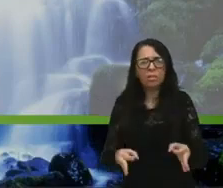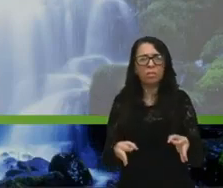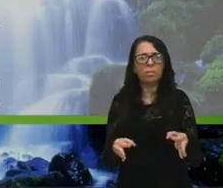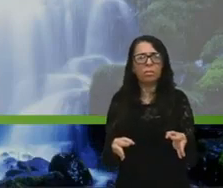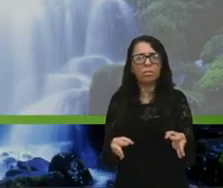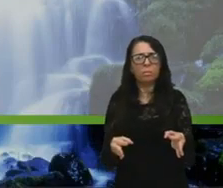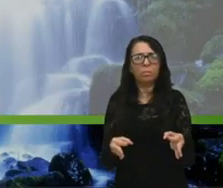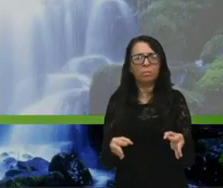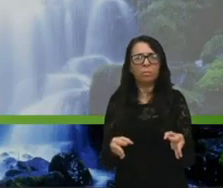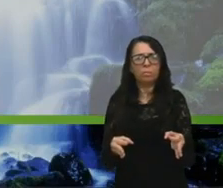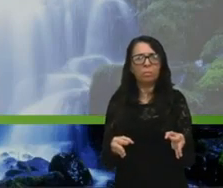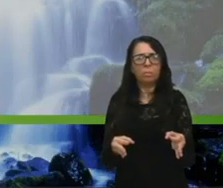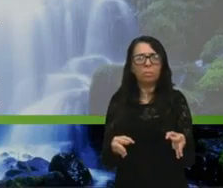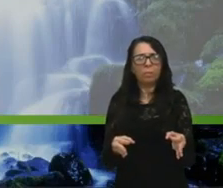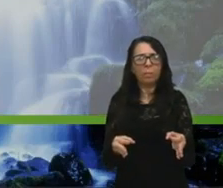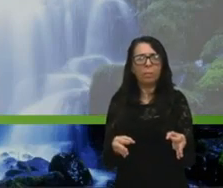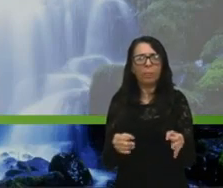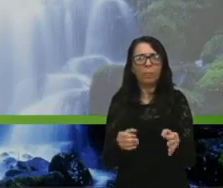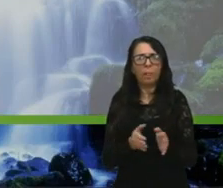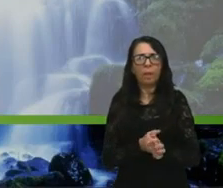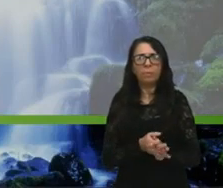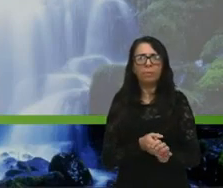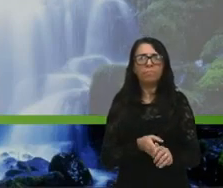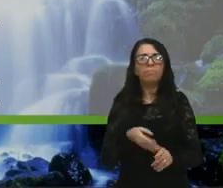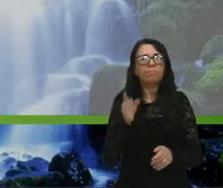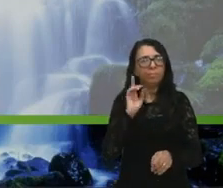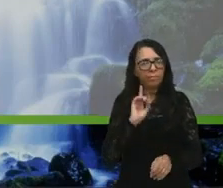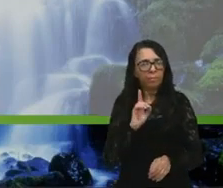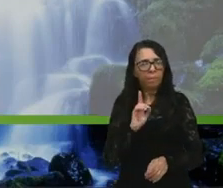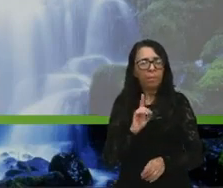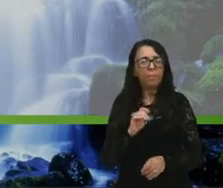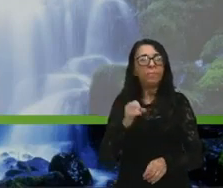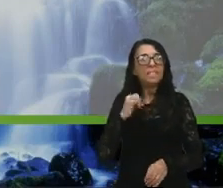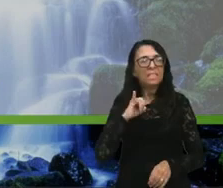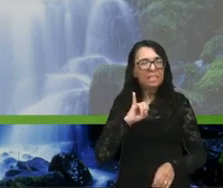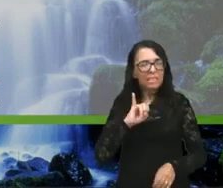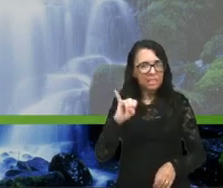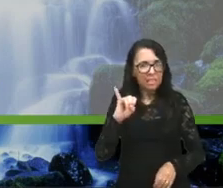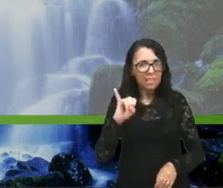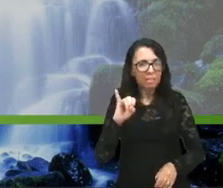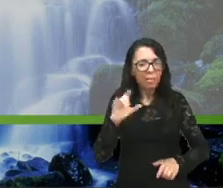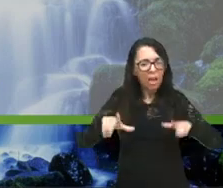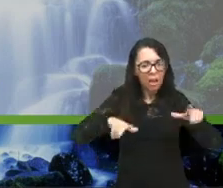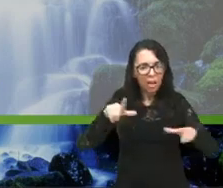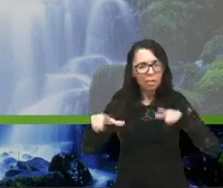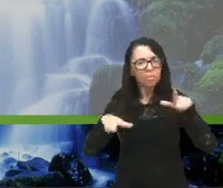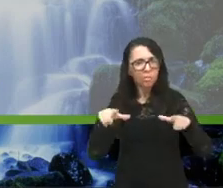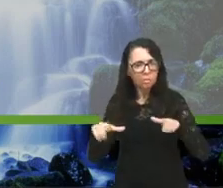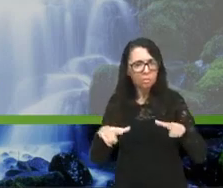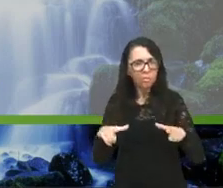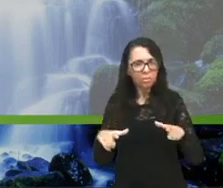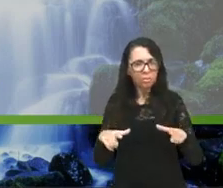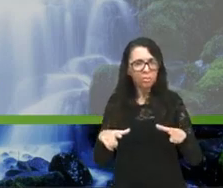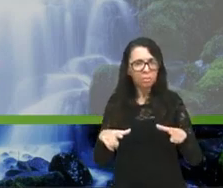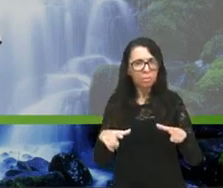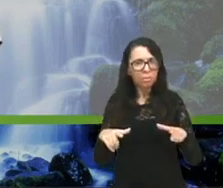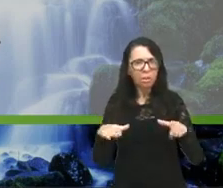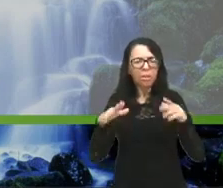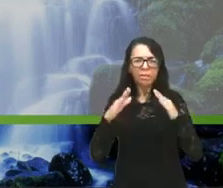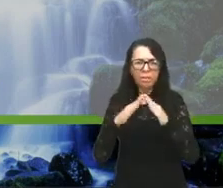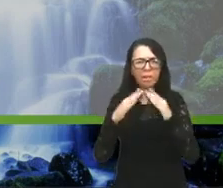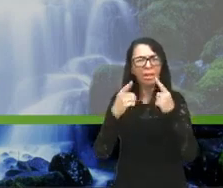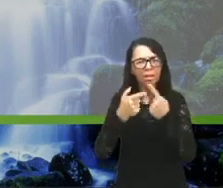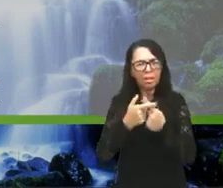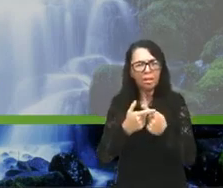nada. Não ofertam, não tiram o dízimo. Nós fazemos a prática do dízimo, mas há pessoas